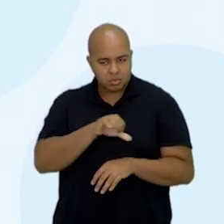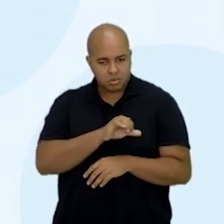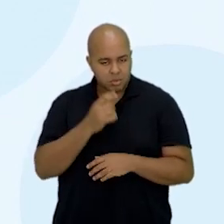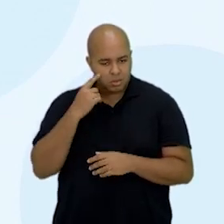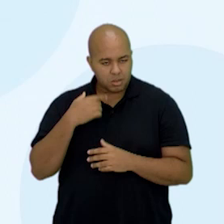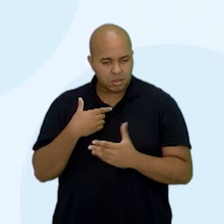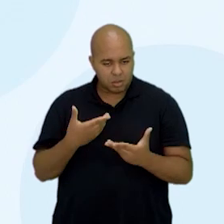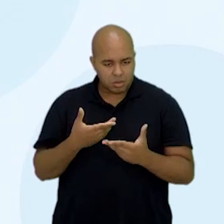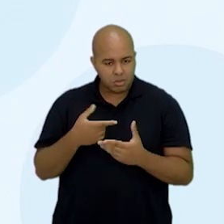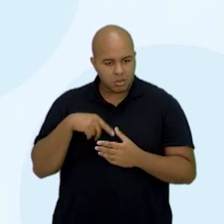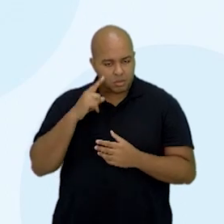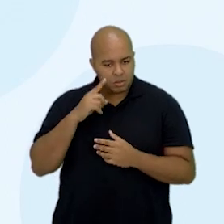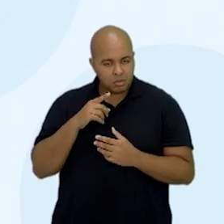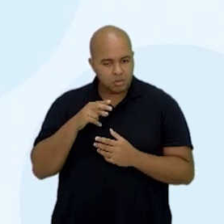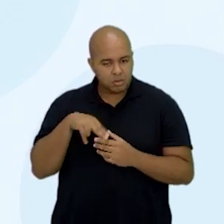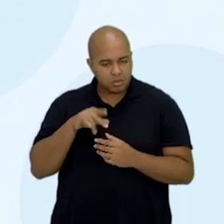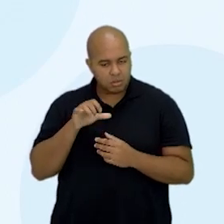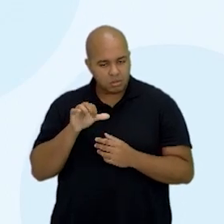toda